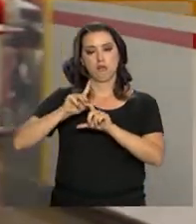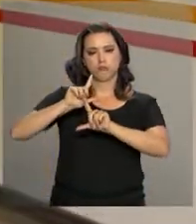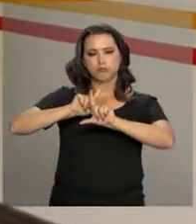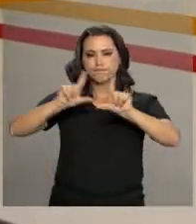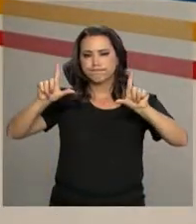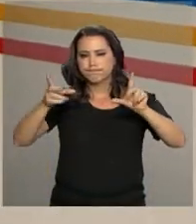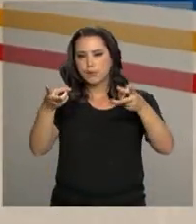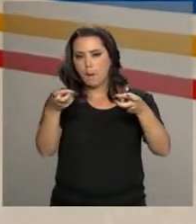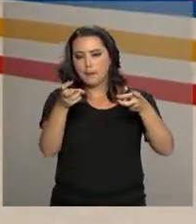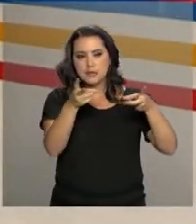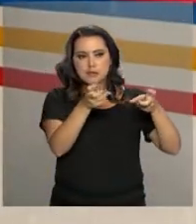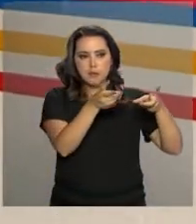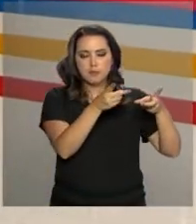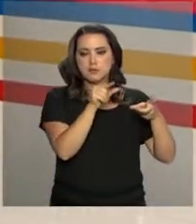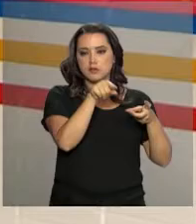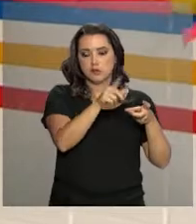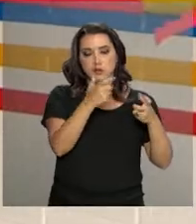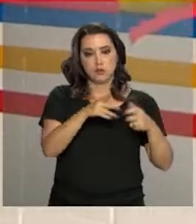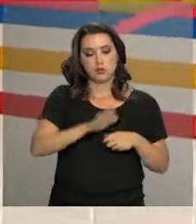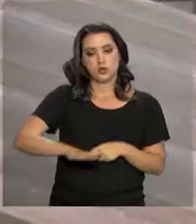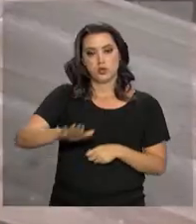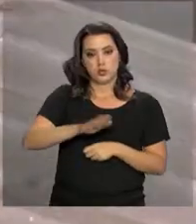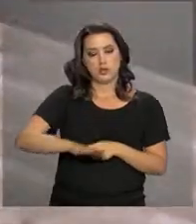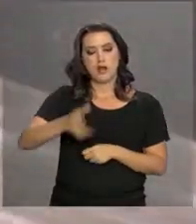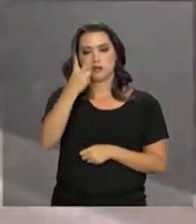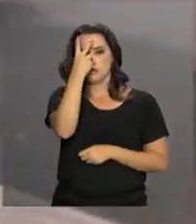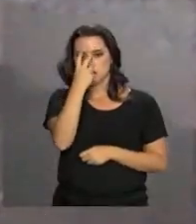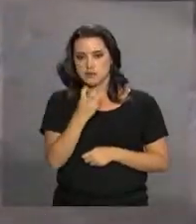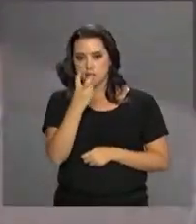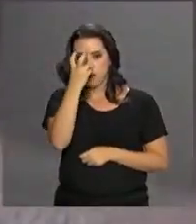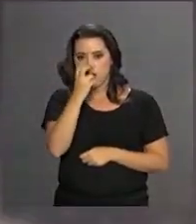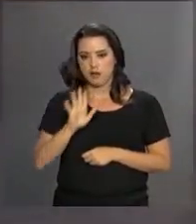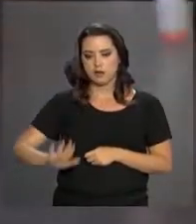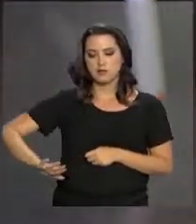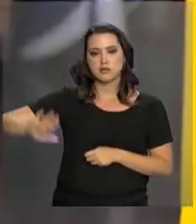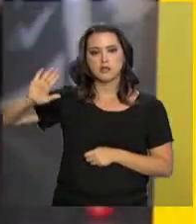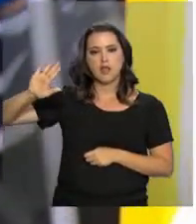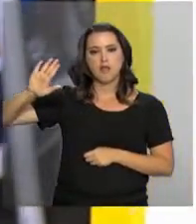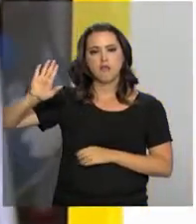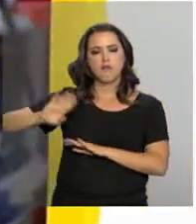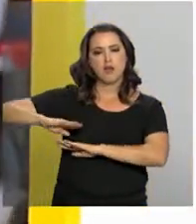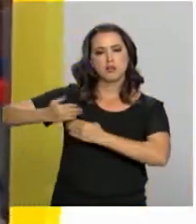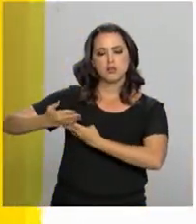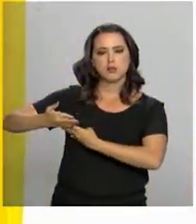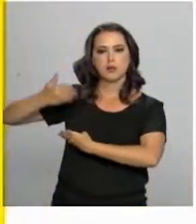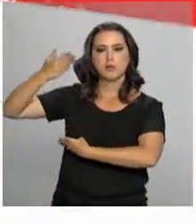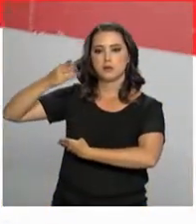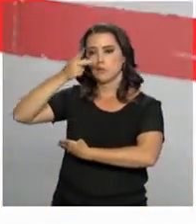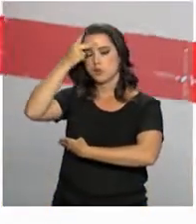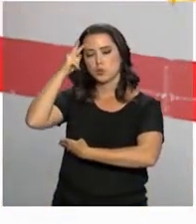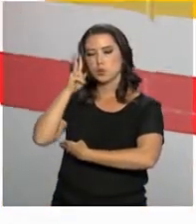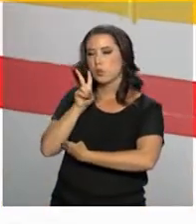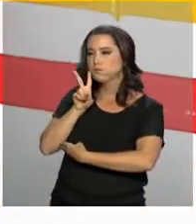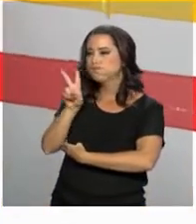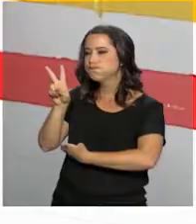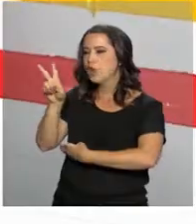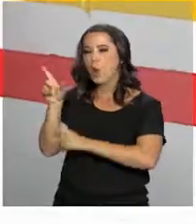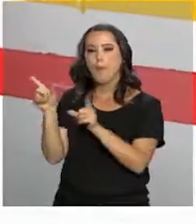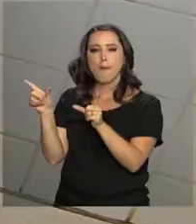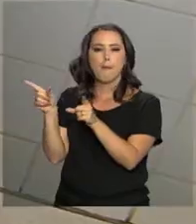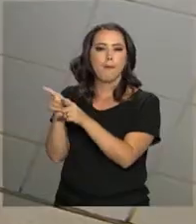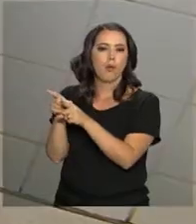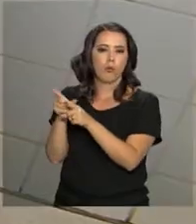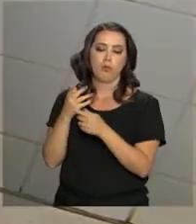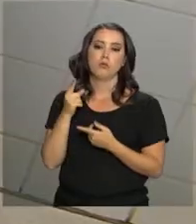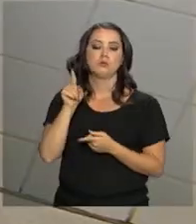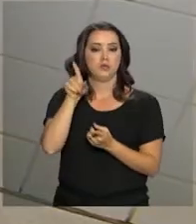para facilitar a locomoção de crianças cegas e faixas nas paredes para aqueles que têm a capacidade de visão diminuída. O banheiro